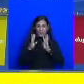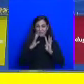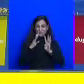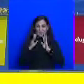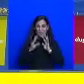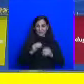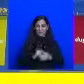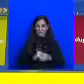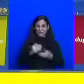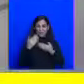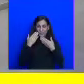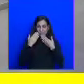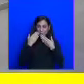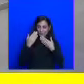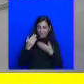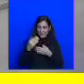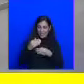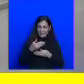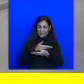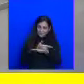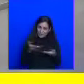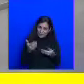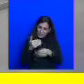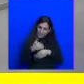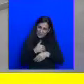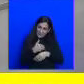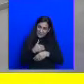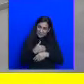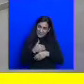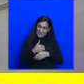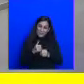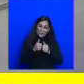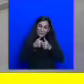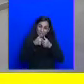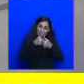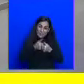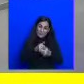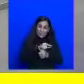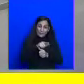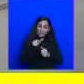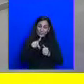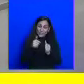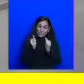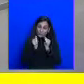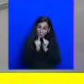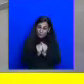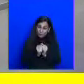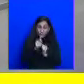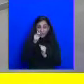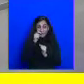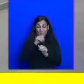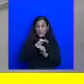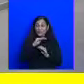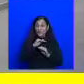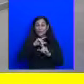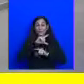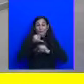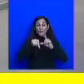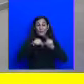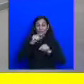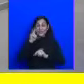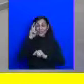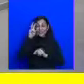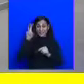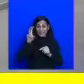no Facebook. Muito obrigado pela sua companhia, pela sua audiência, você conferindo os sorteios desta